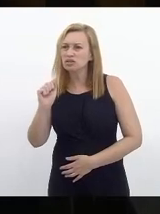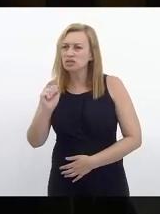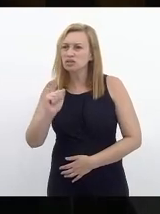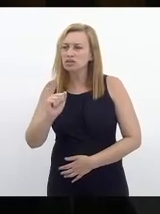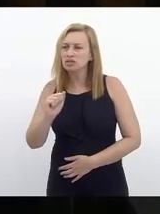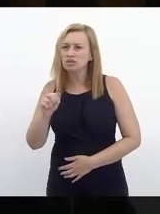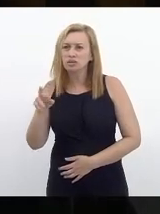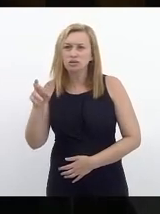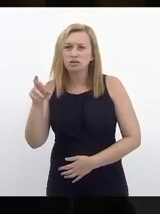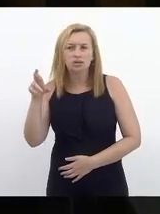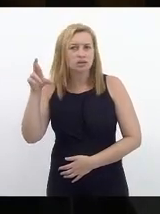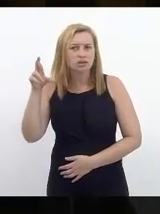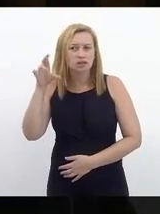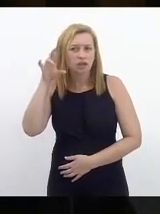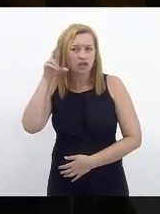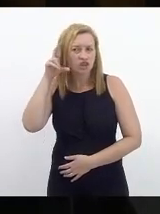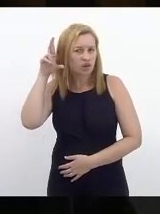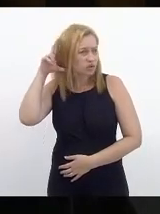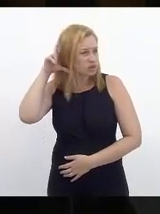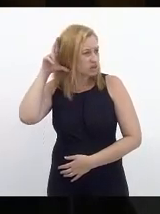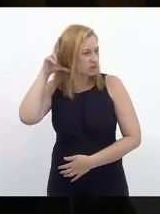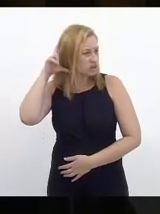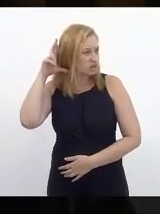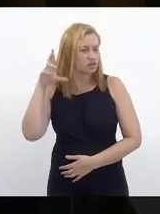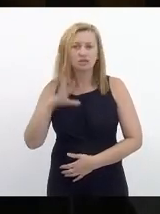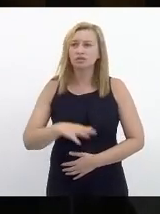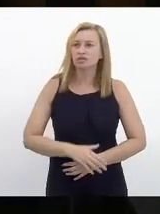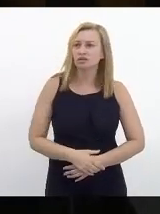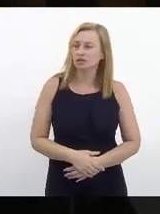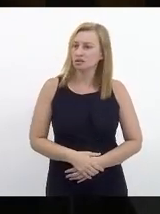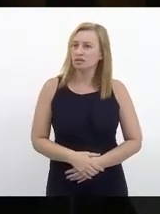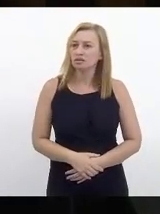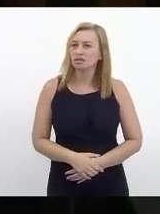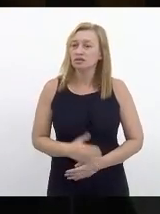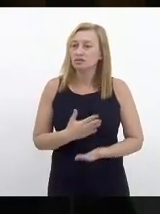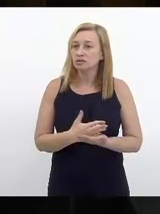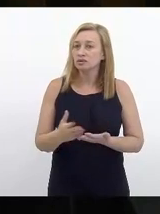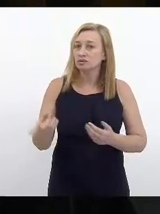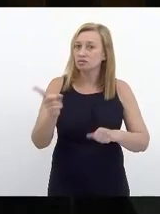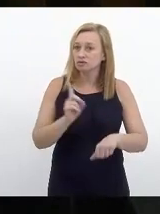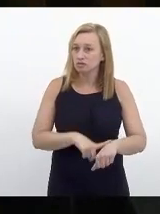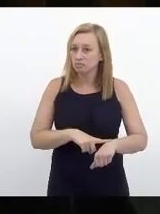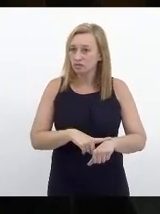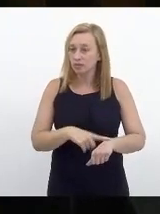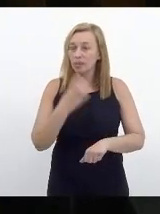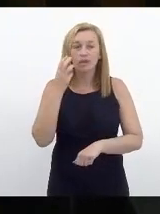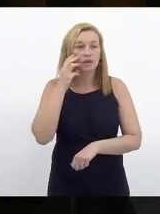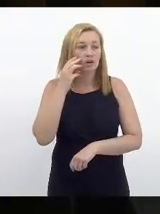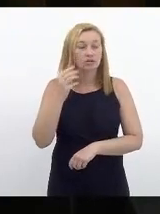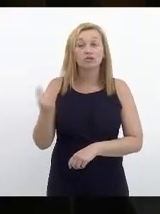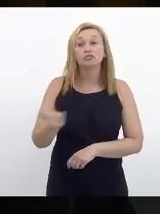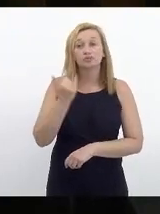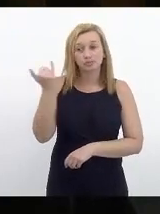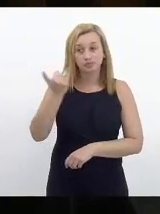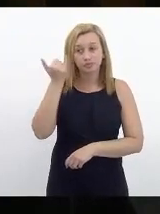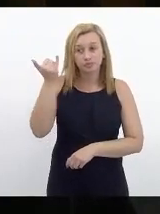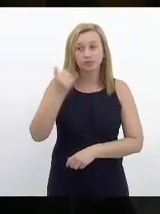de rosa, para marcar o início de um tempo tão, tão